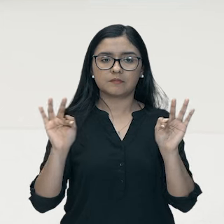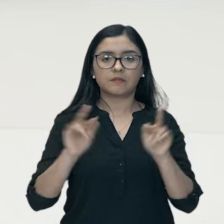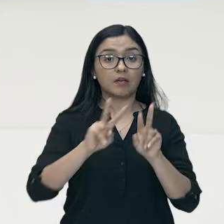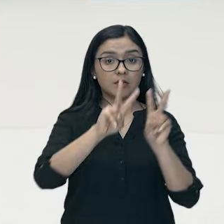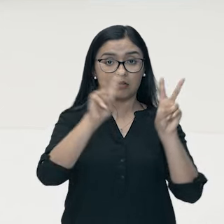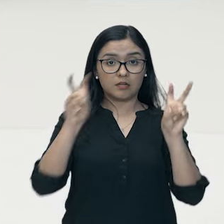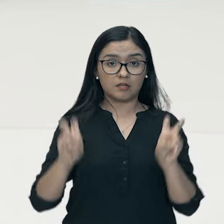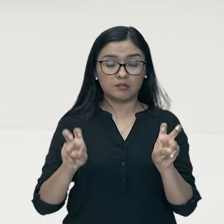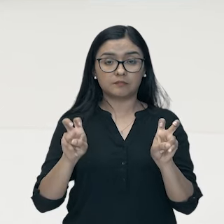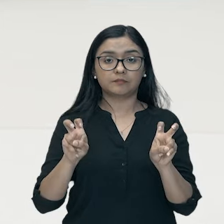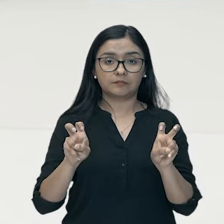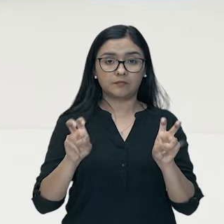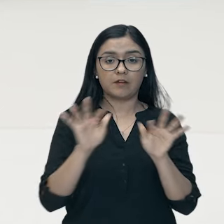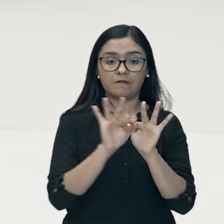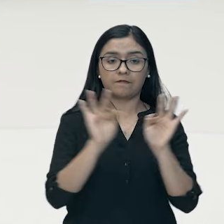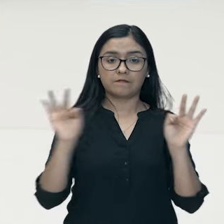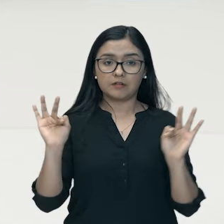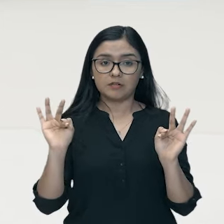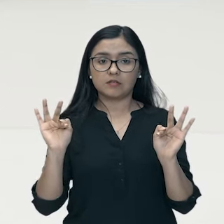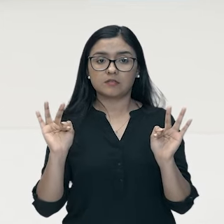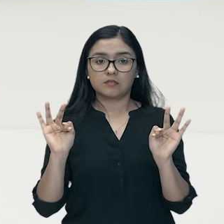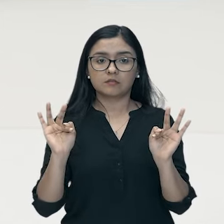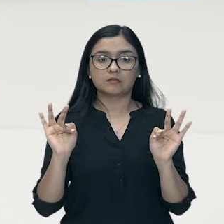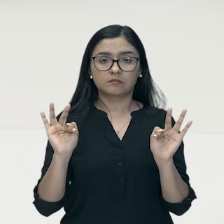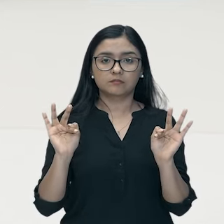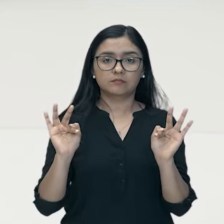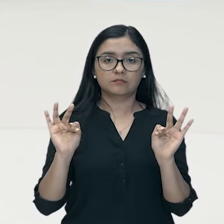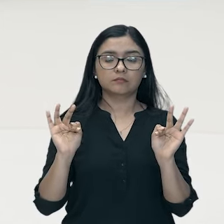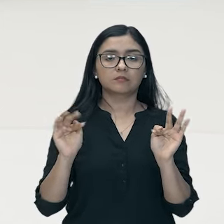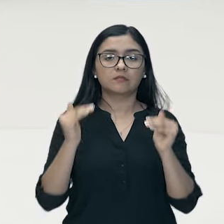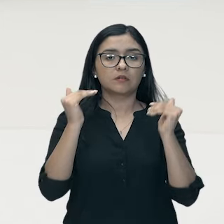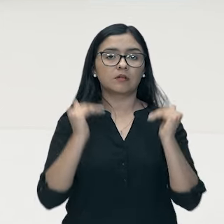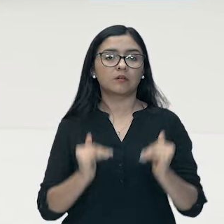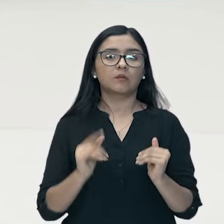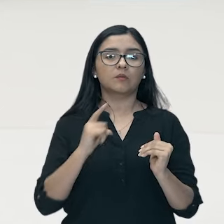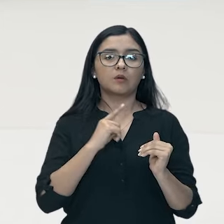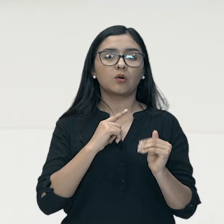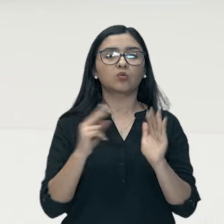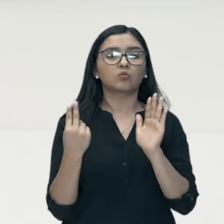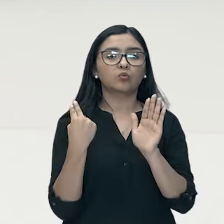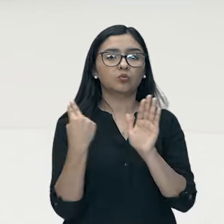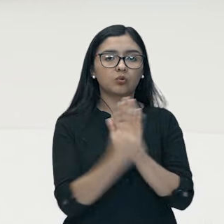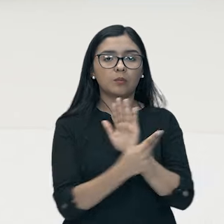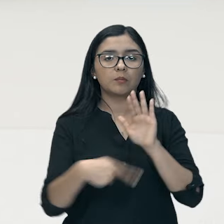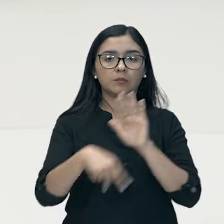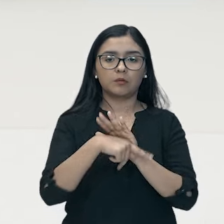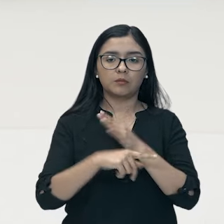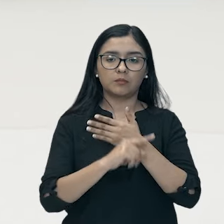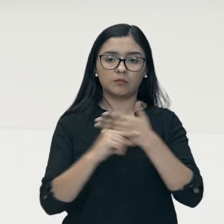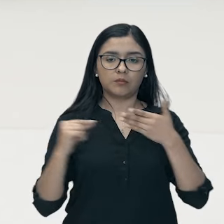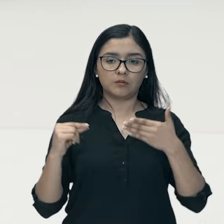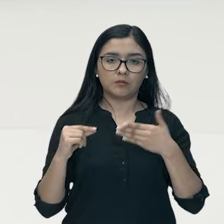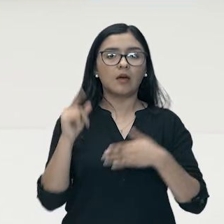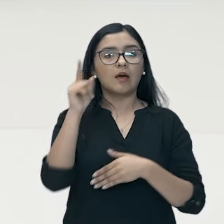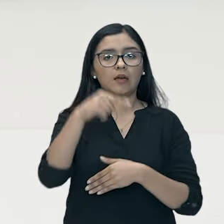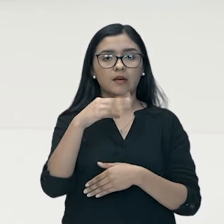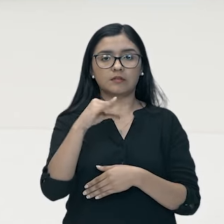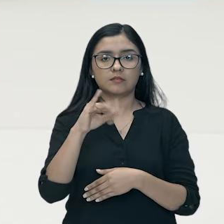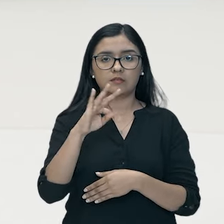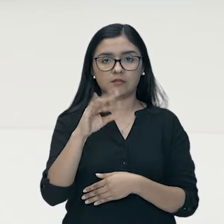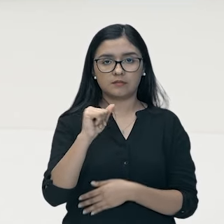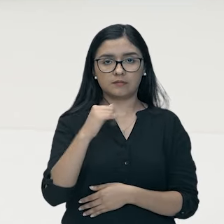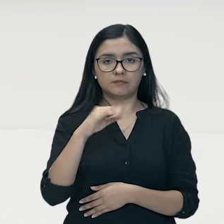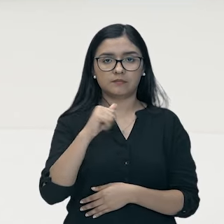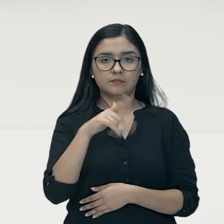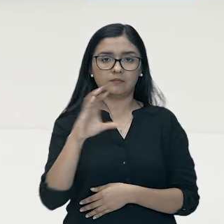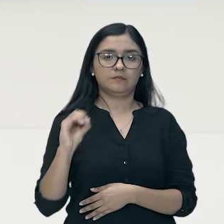aspas a frase e a bem na parte de baixo você coloca o nome do autor isso que você faz é uma citação aí